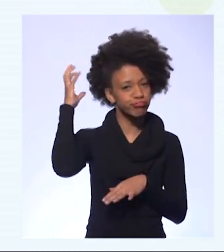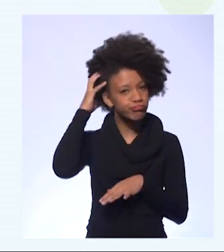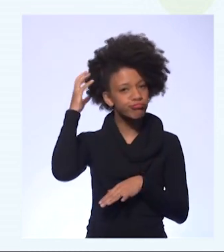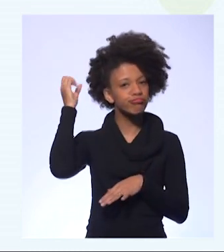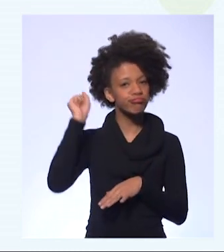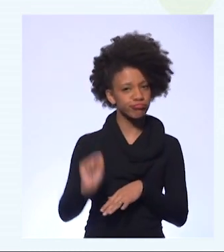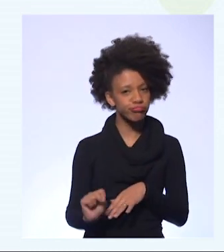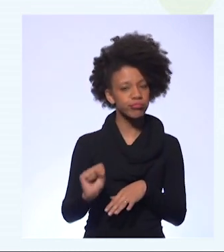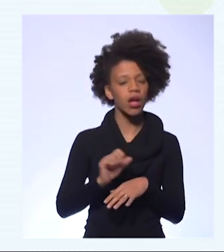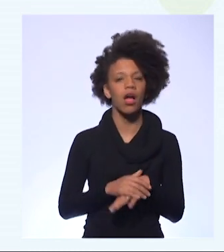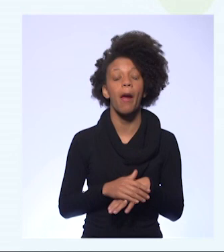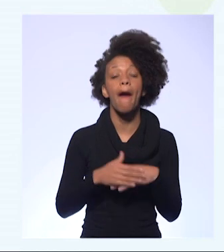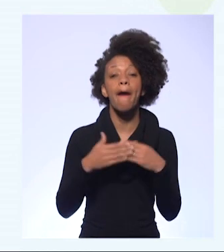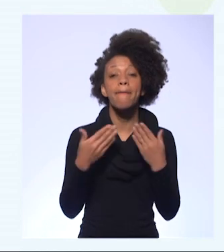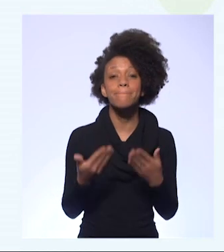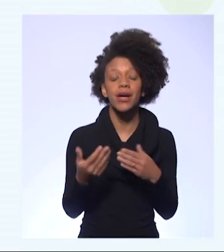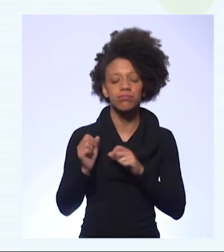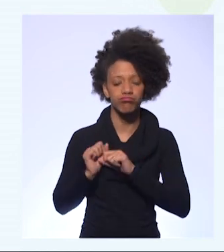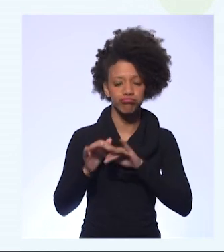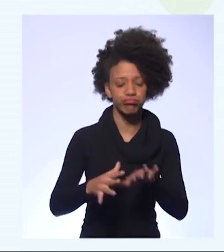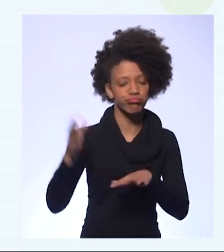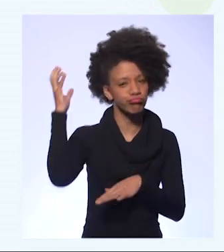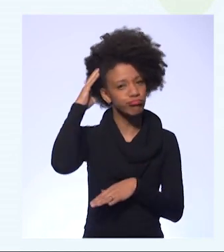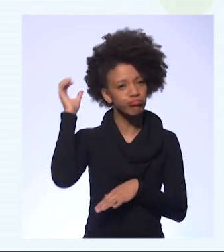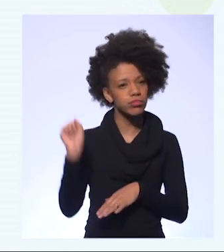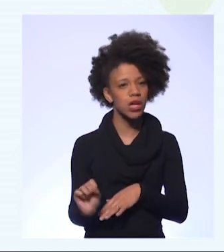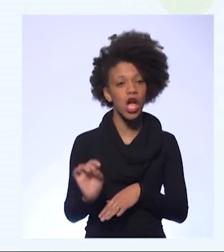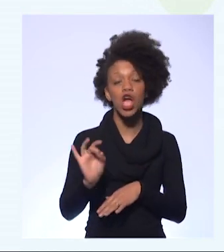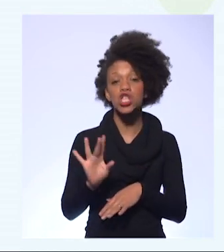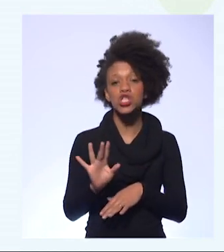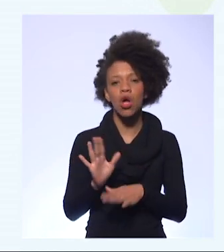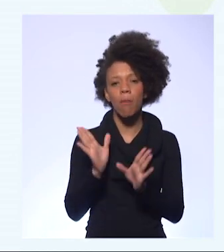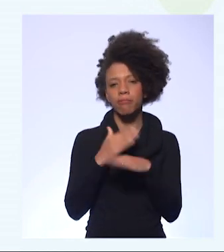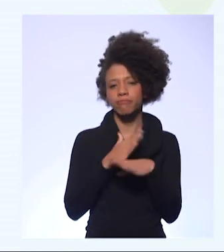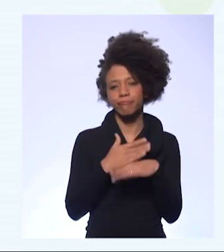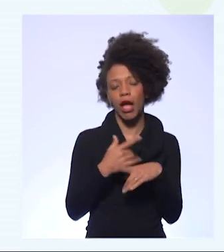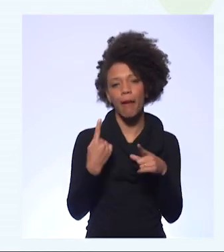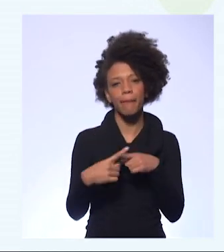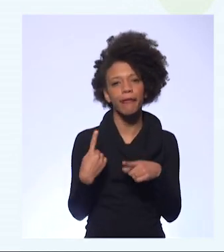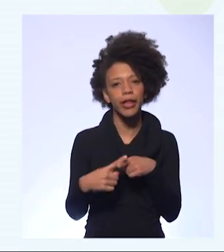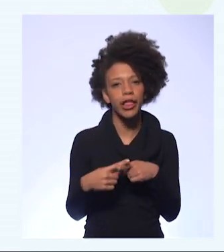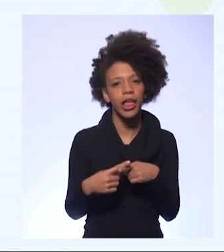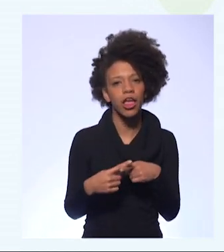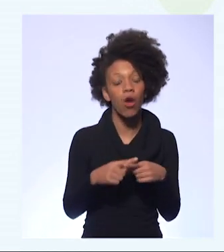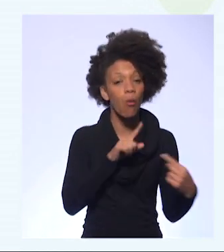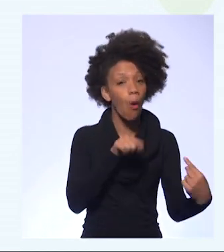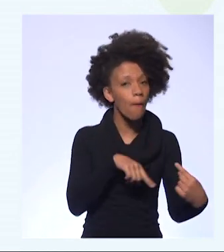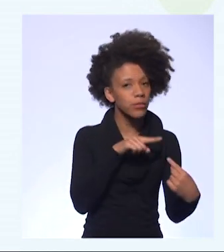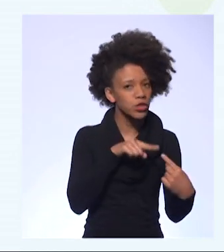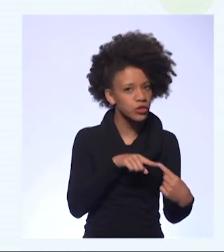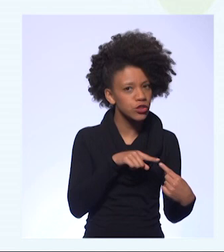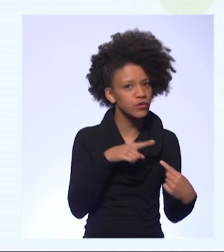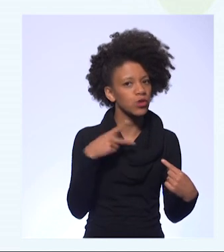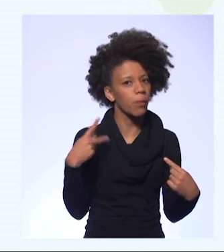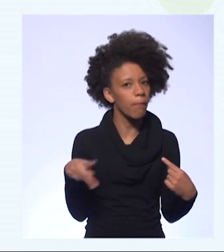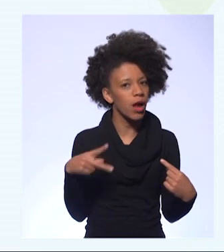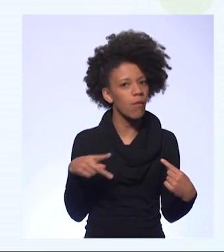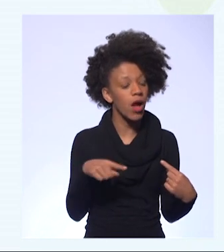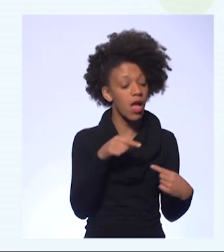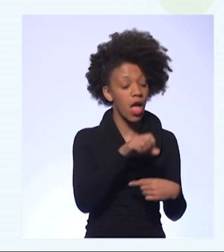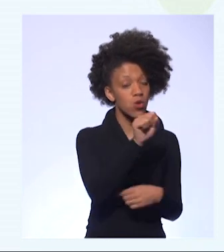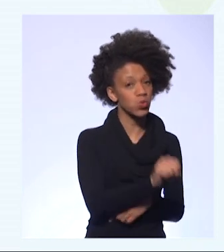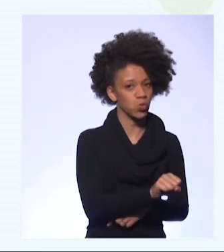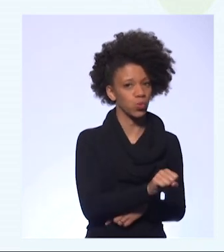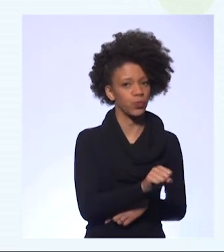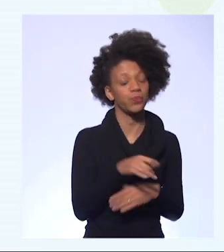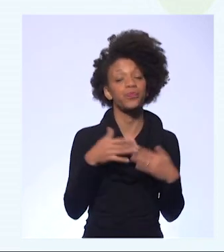e só que assim invasão no Mato Grosso era apenas uma licitação Porque os verdadeiros objetivos do Paraguai ficava no